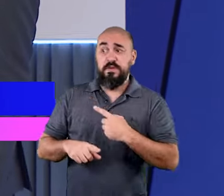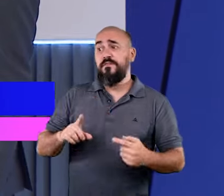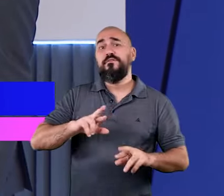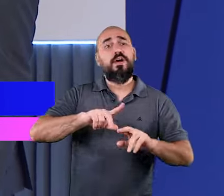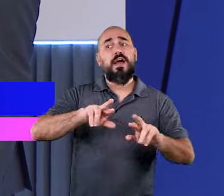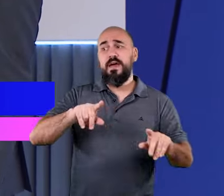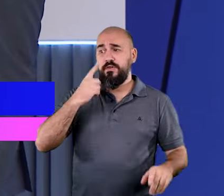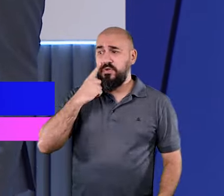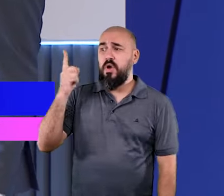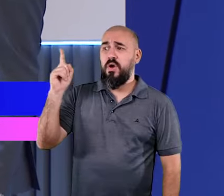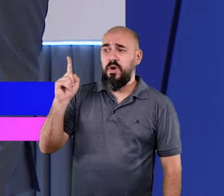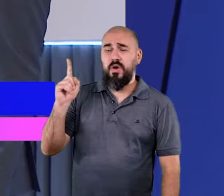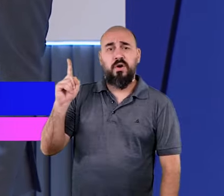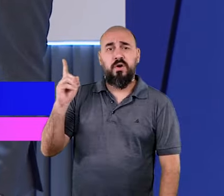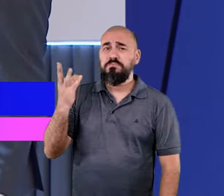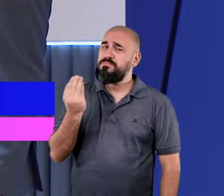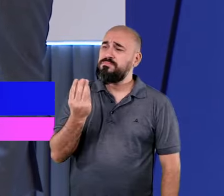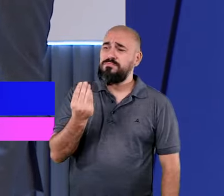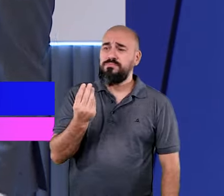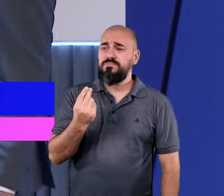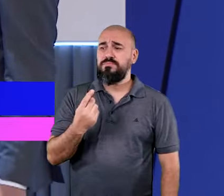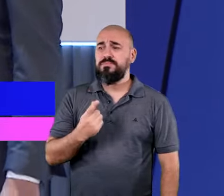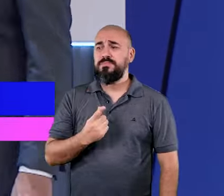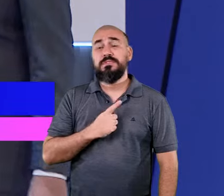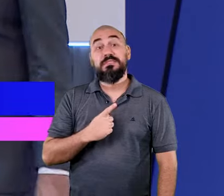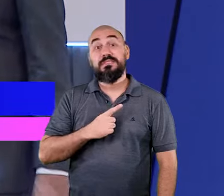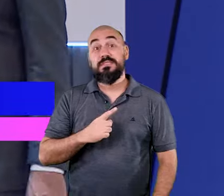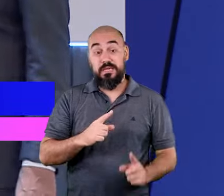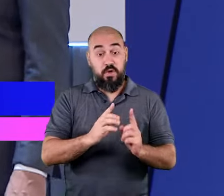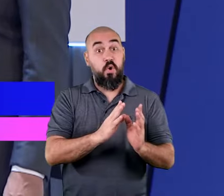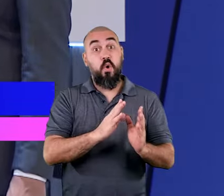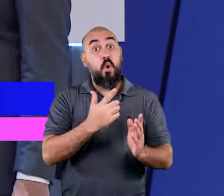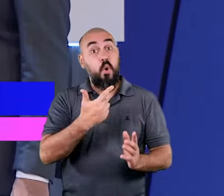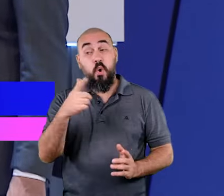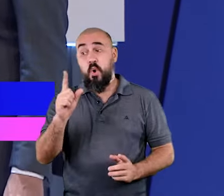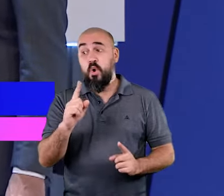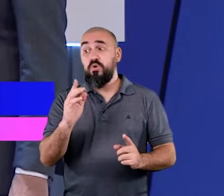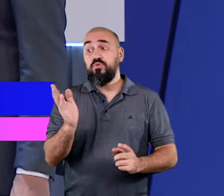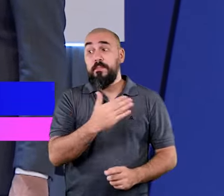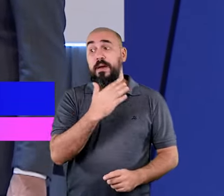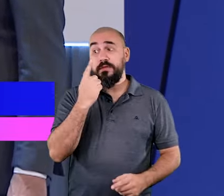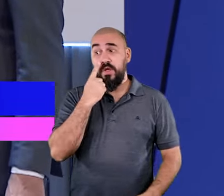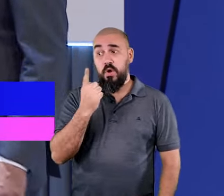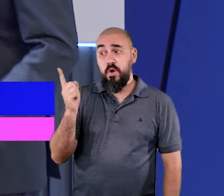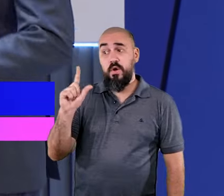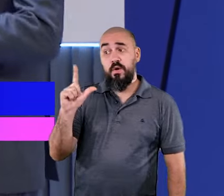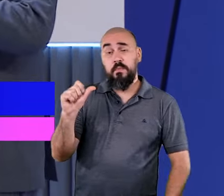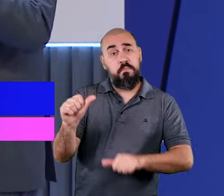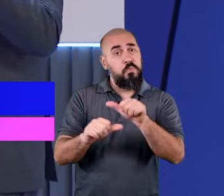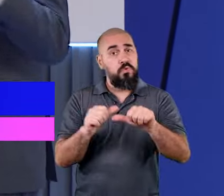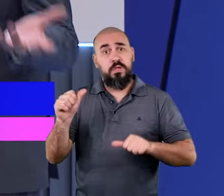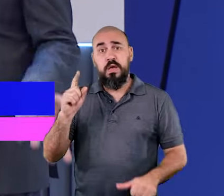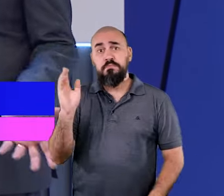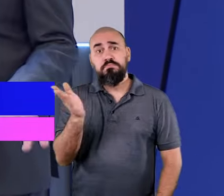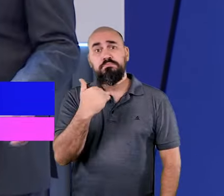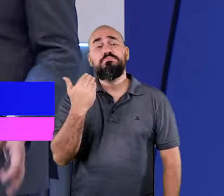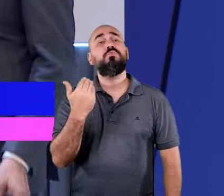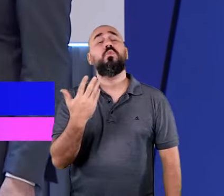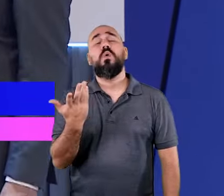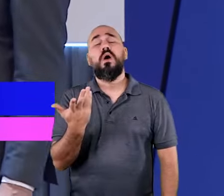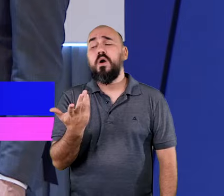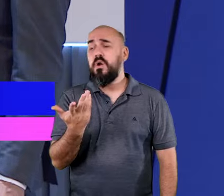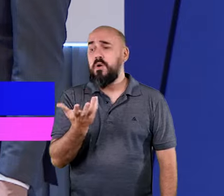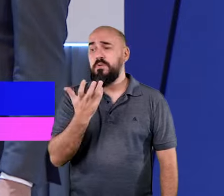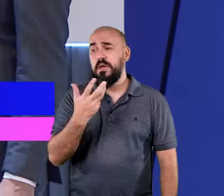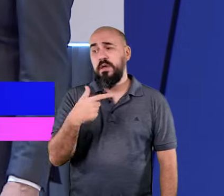vários estudos bíblicos aqui. Você vai perceber também que existem várias páginas com estudos bíblicos. Você pode escolher diferentes estudos